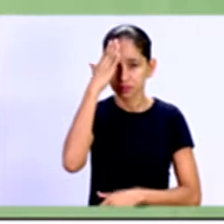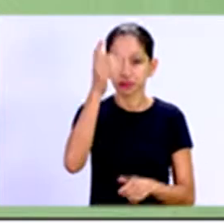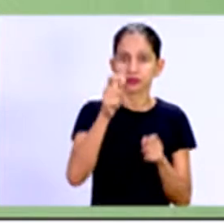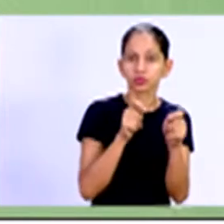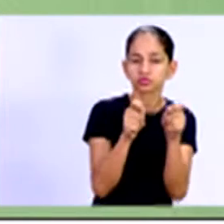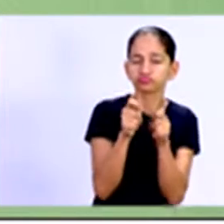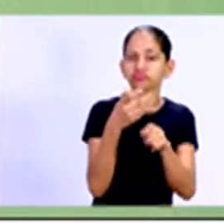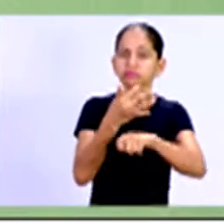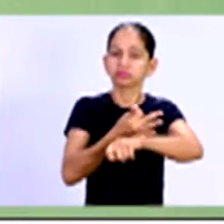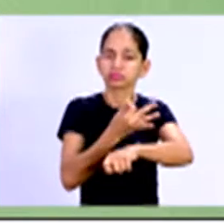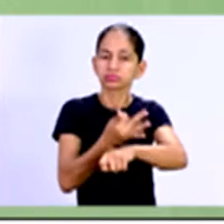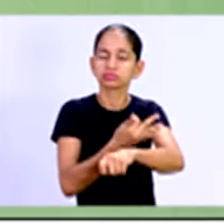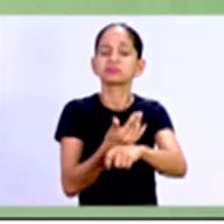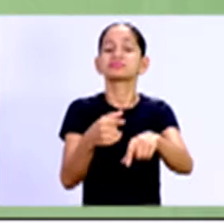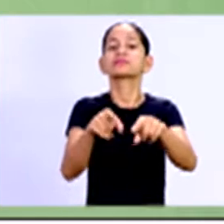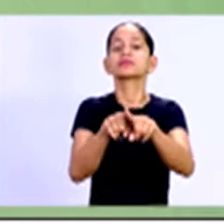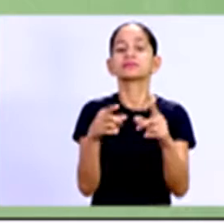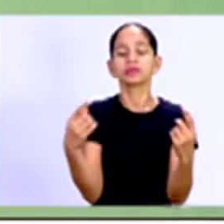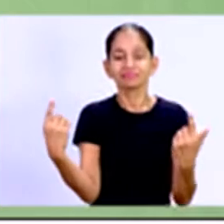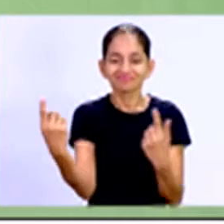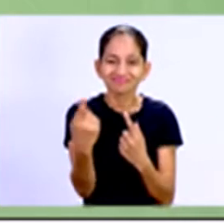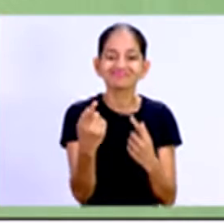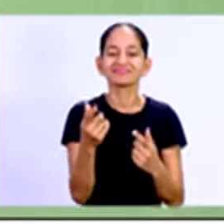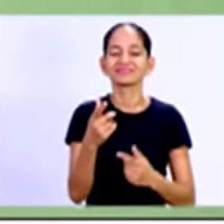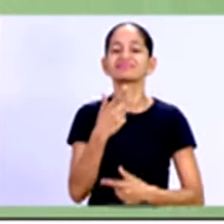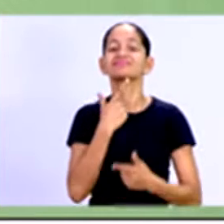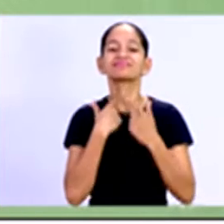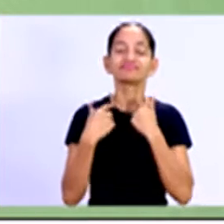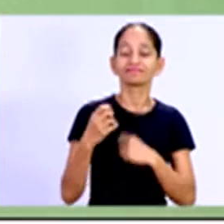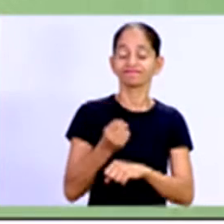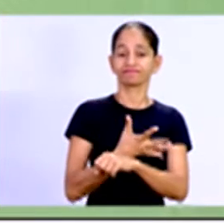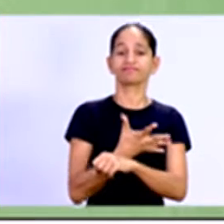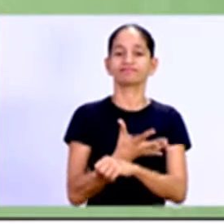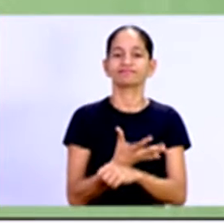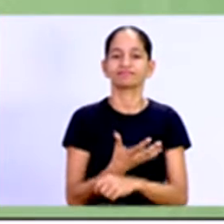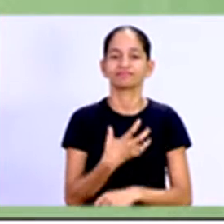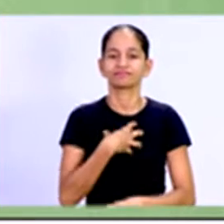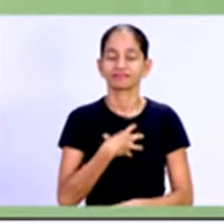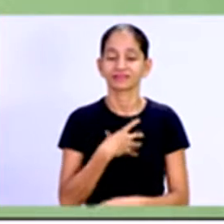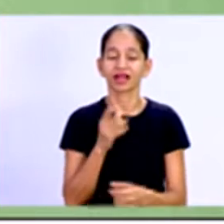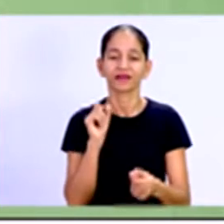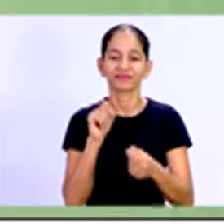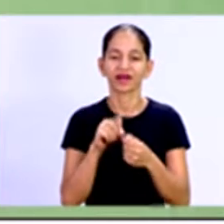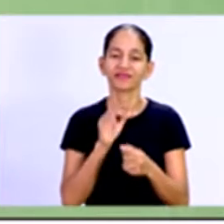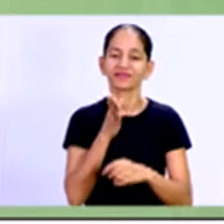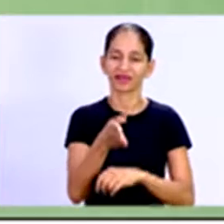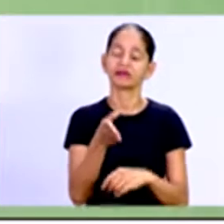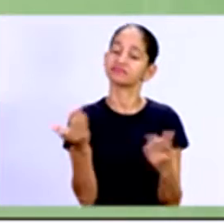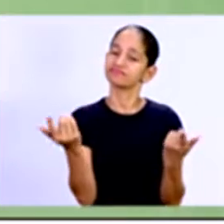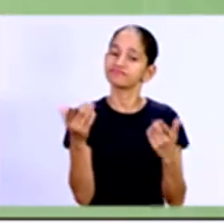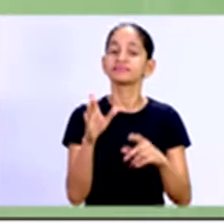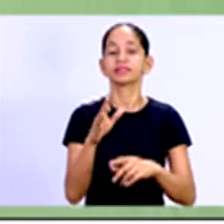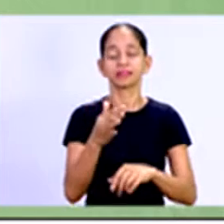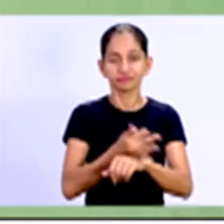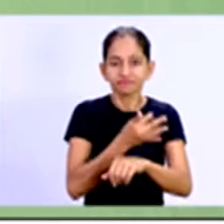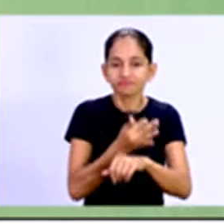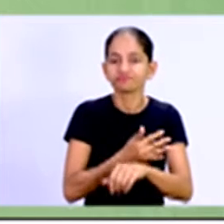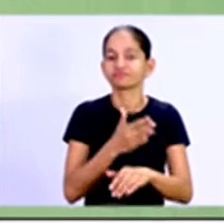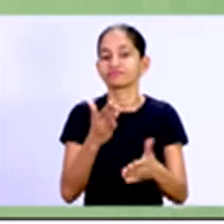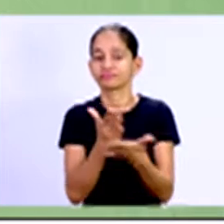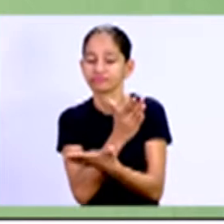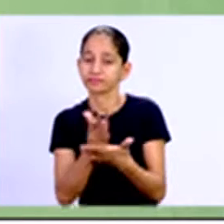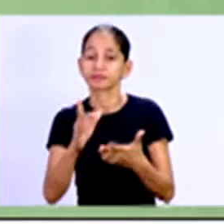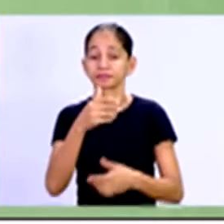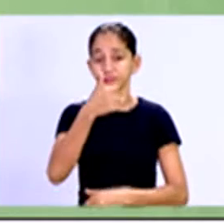humanos, temos de controlar os nossos impulsos. Porque nós somos em